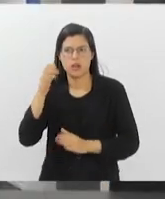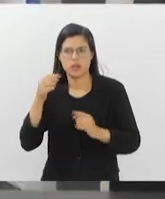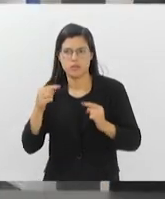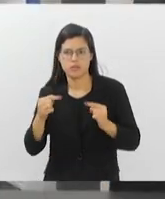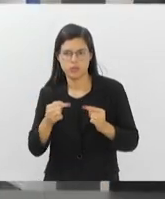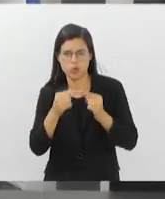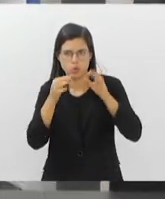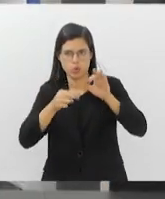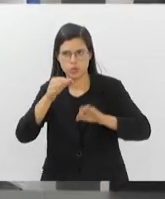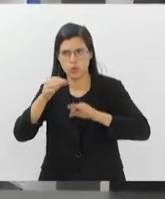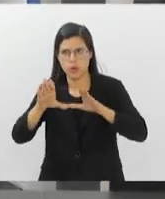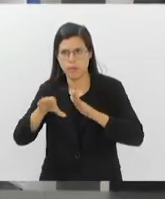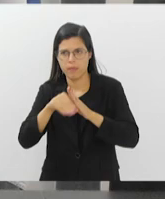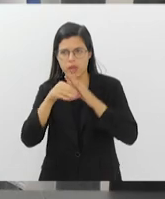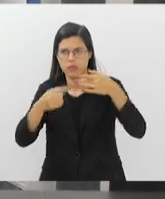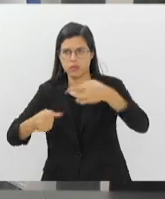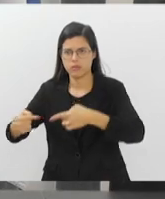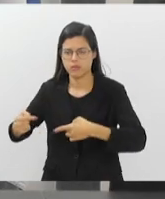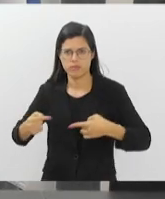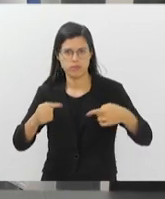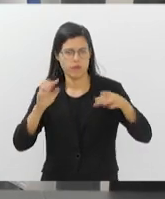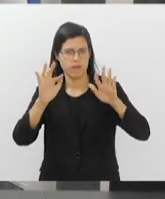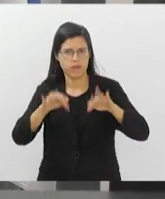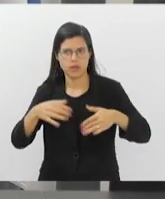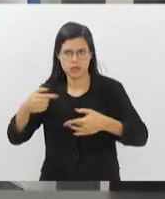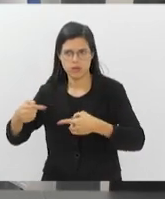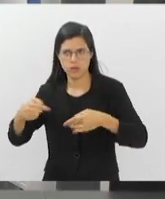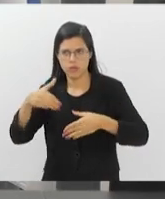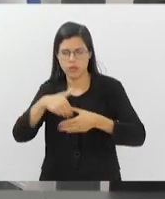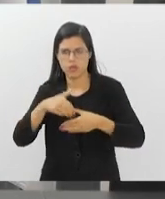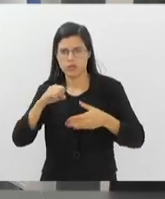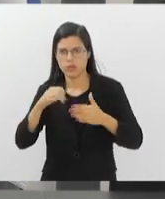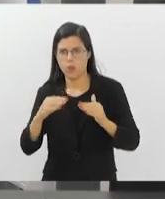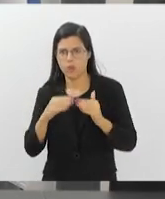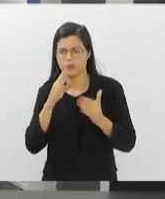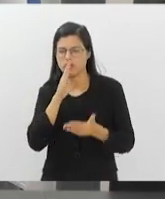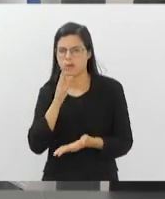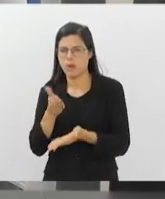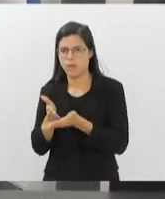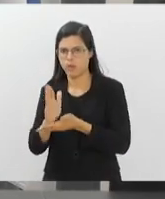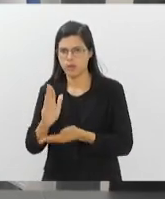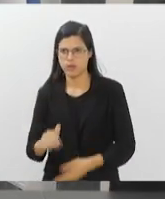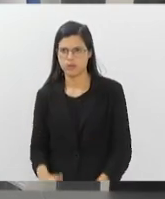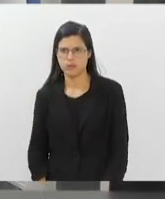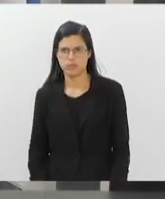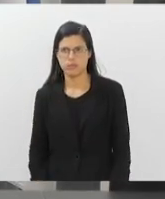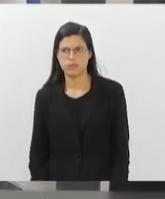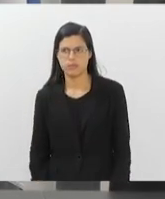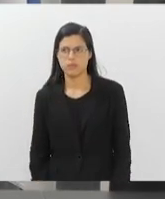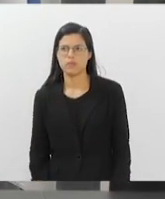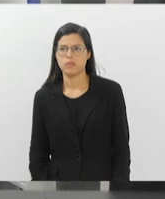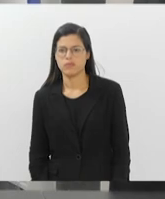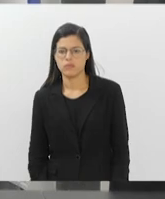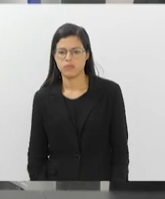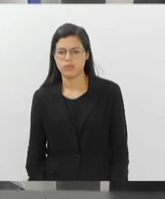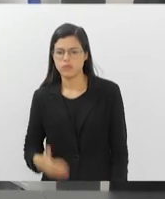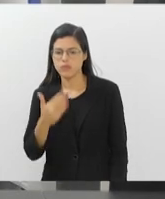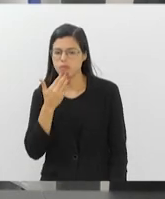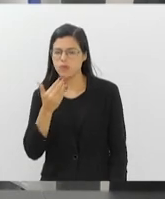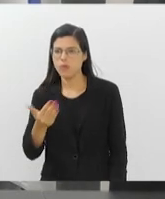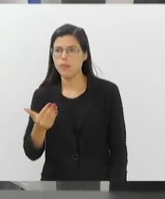discussão. Não havendo quem queira discutir, encerrada a discussão. Em votação, os senhores que aprovam permaneçam como estão, aprovado. Vou pedir a